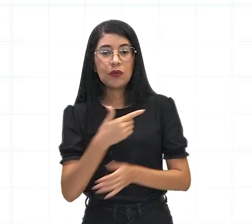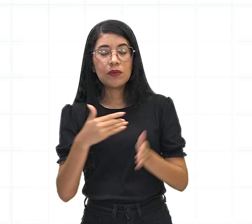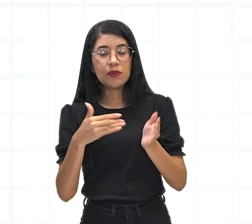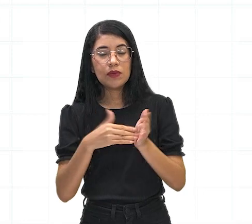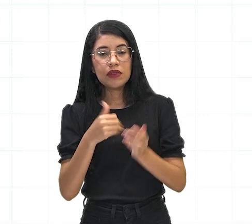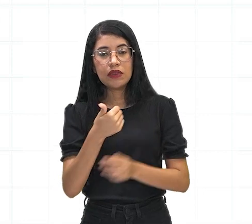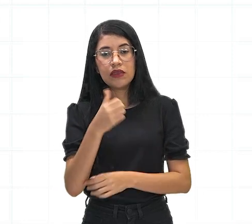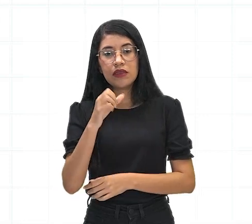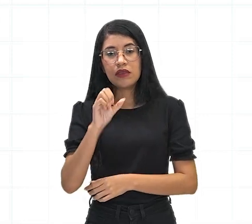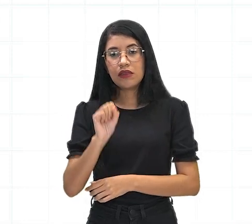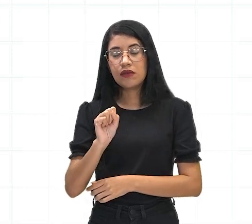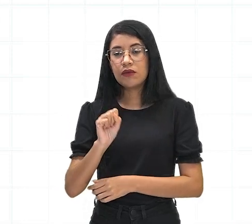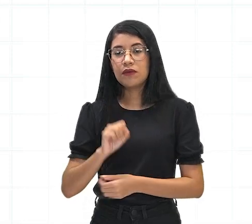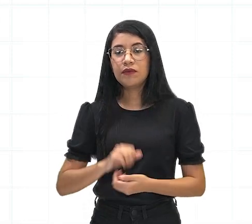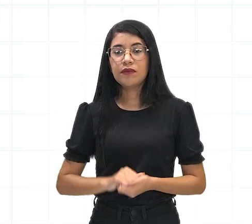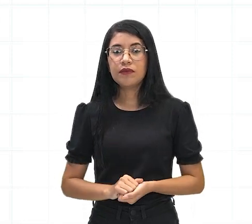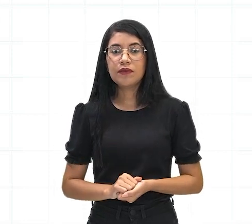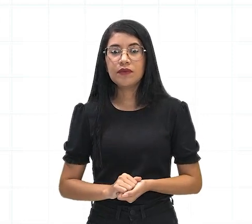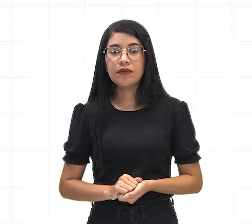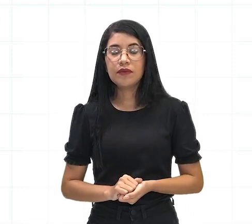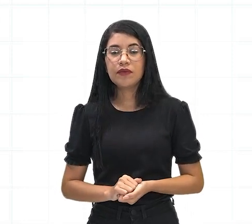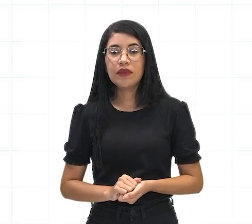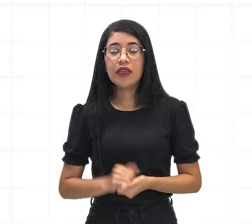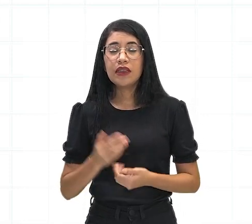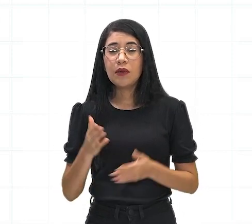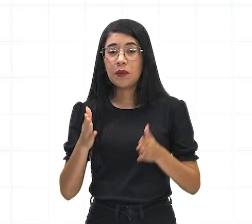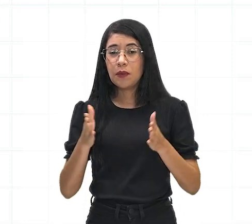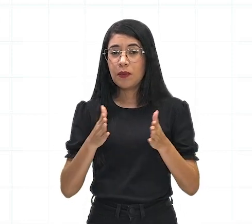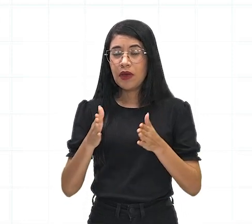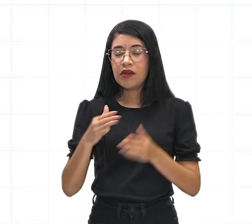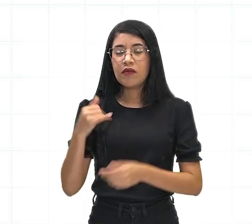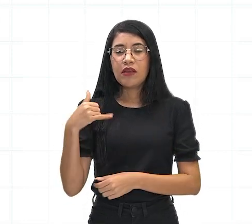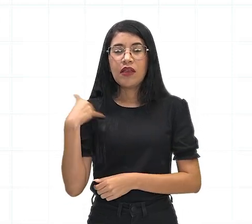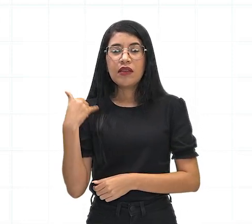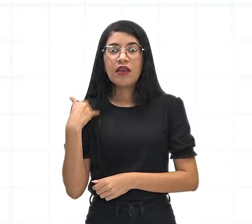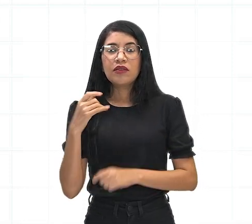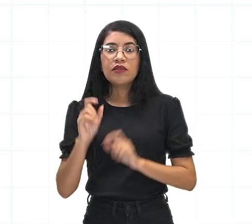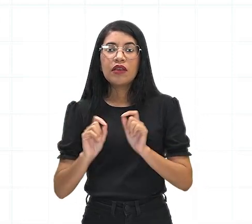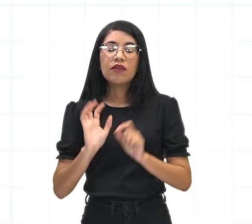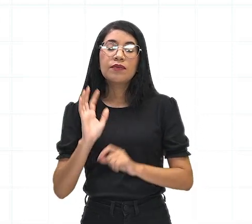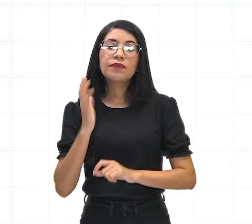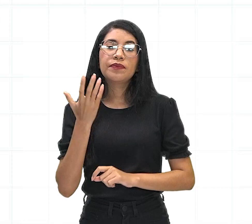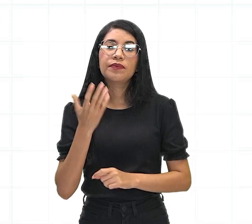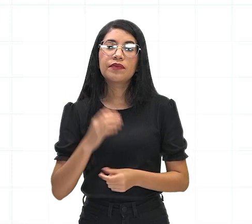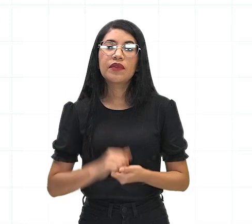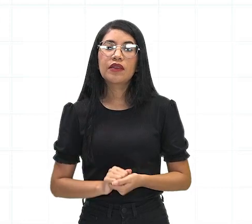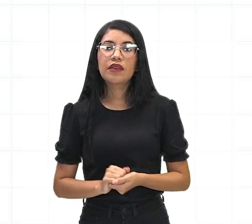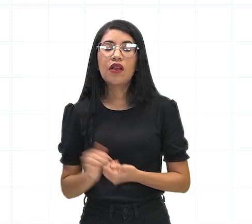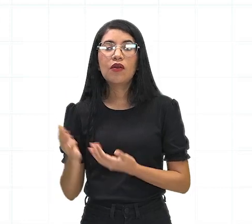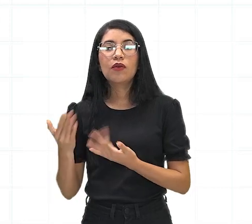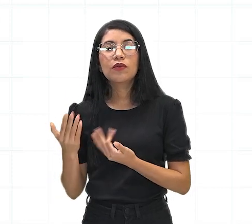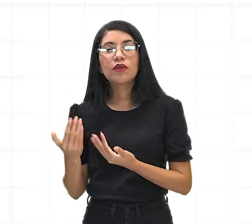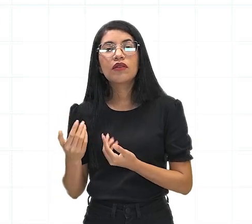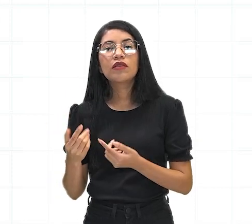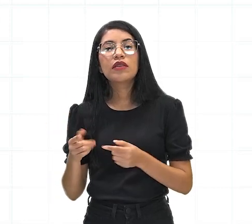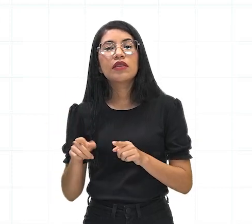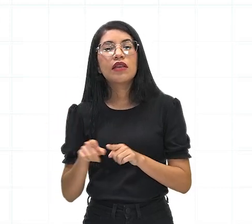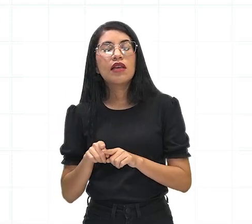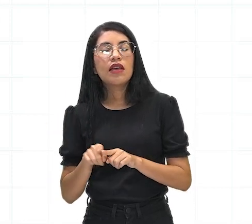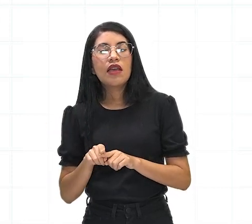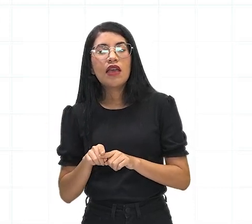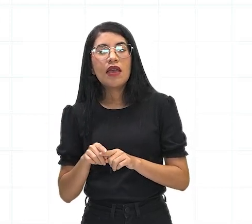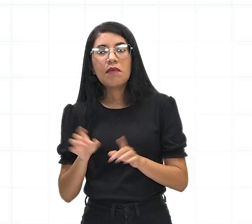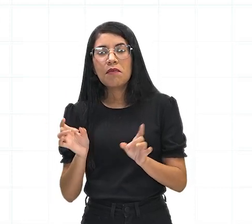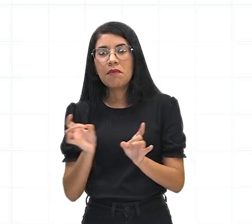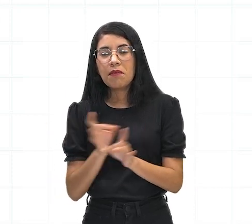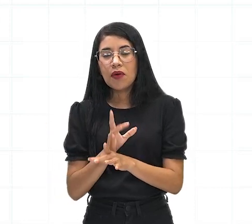anos de idade e 18 anos de idade. Então, essa é uma fase, né, uma idade ali em que os jovens e adolescentes ainda